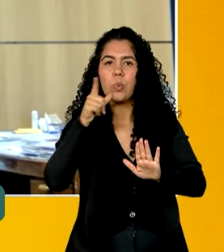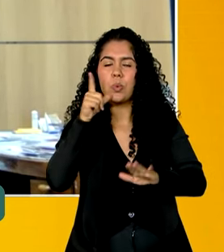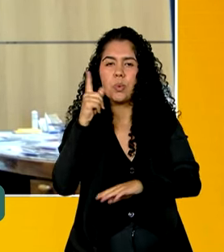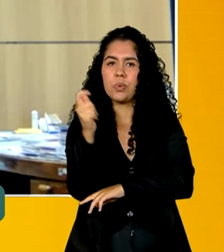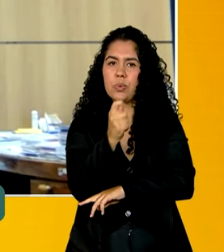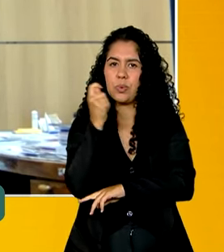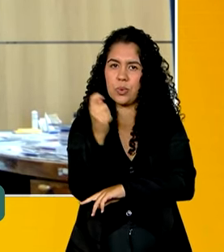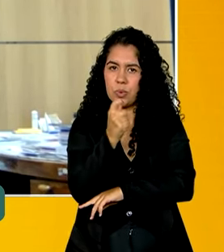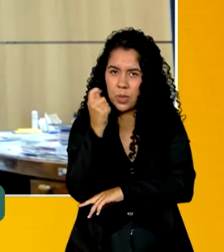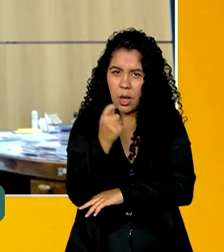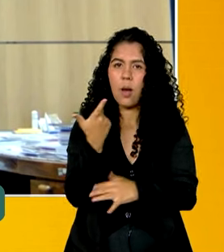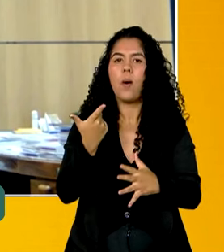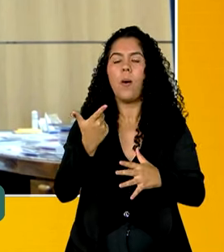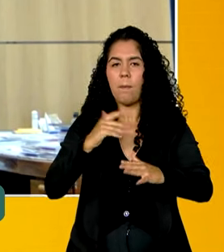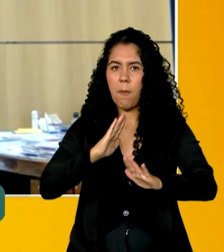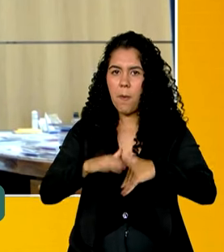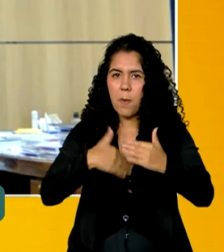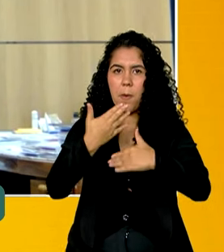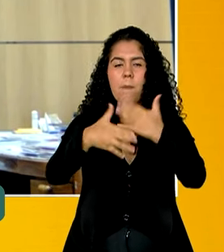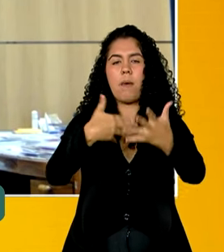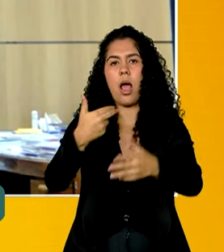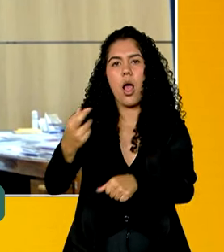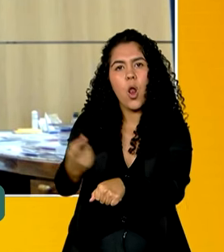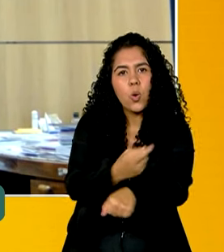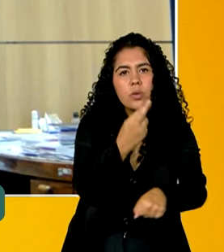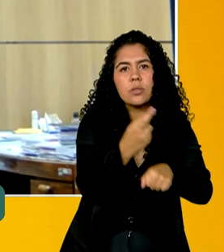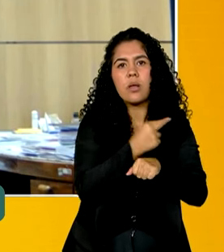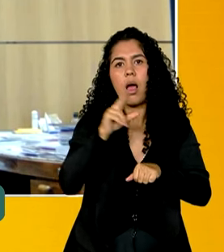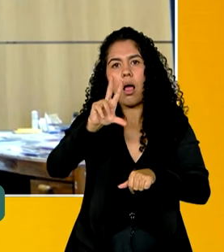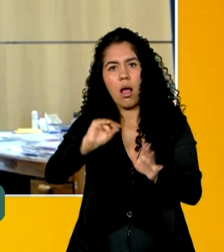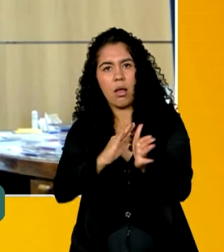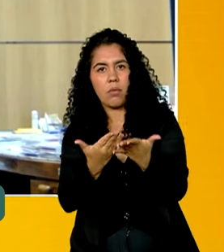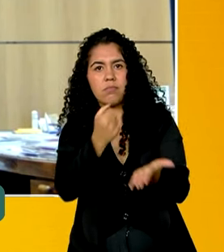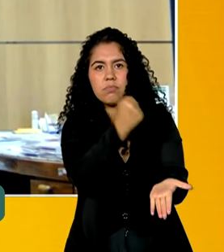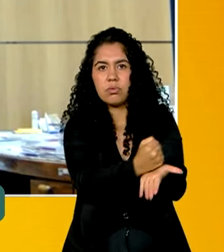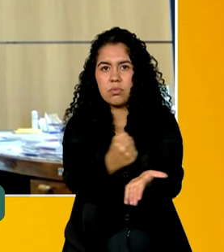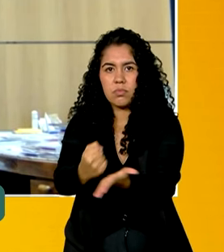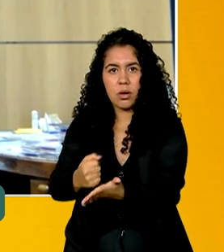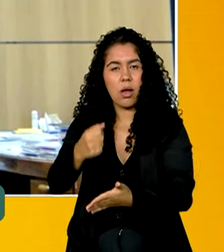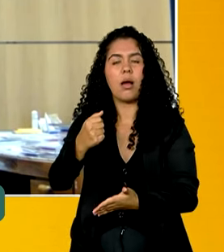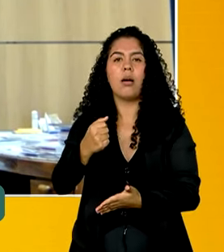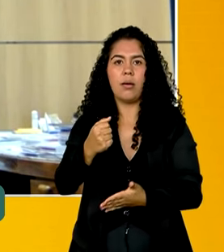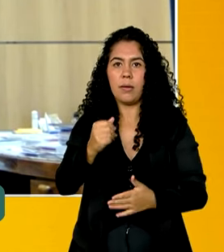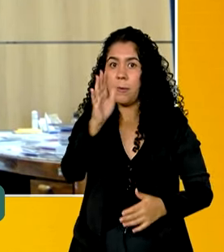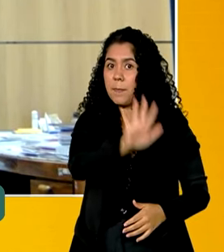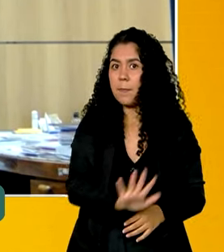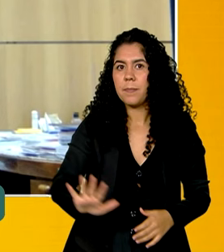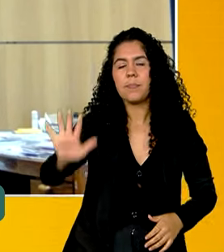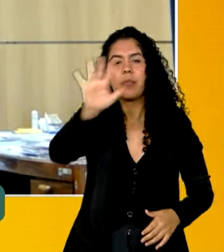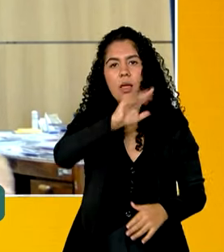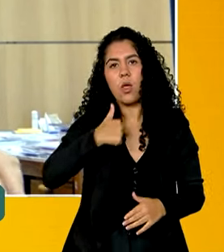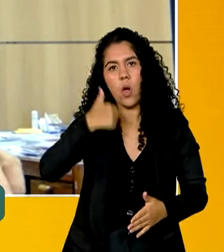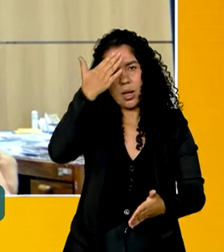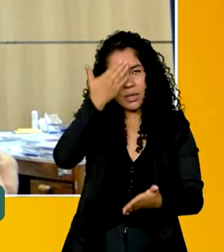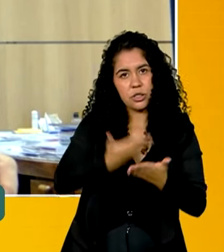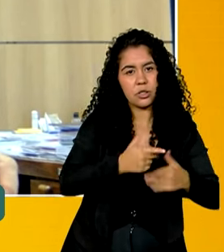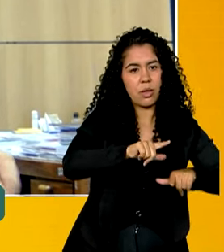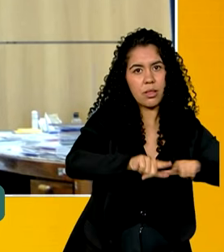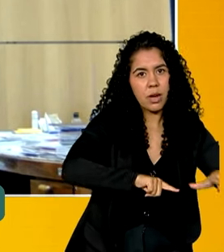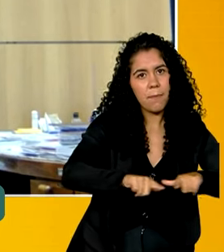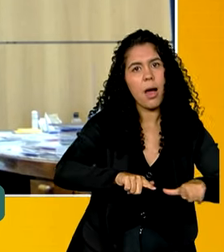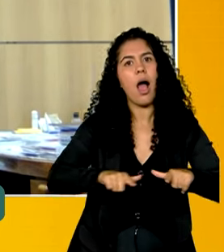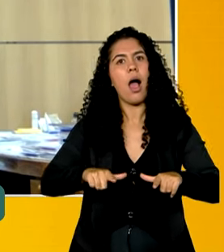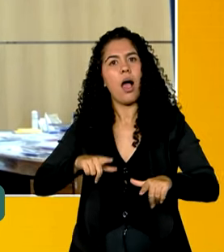ativamente dessa reconstrução dos empregos formais no país. Creio que o trabalho, o emprego, enfim,